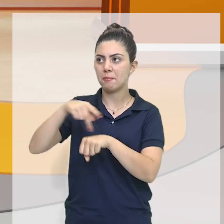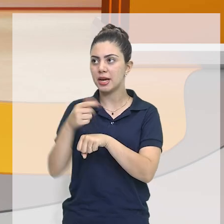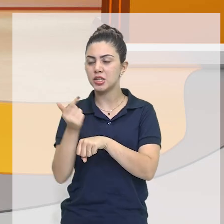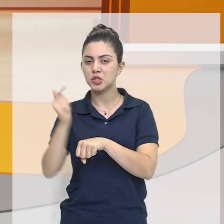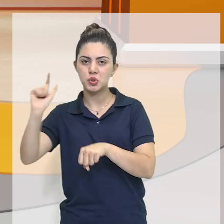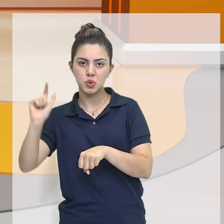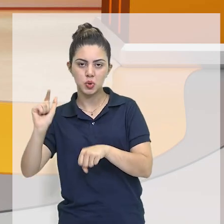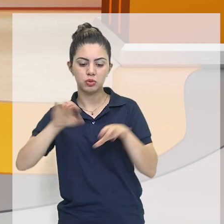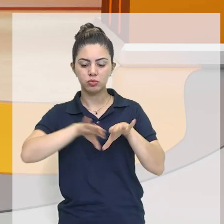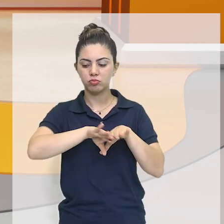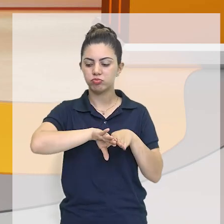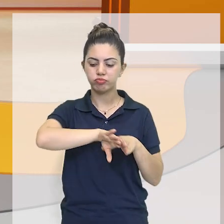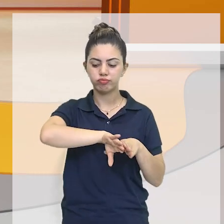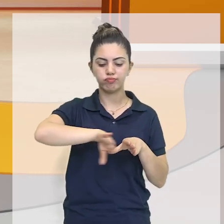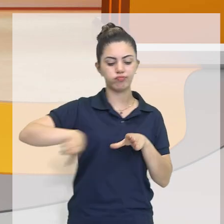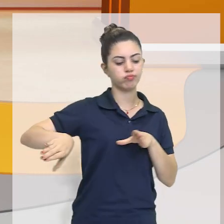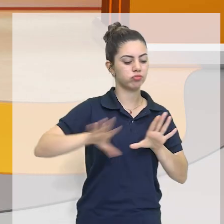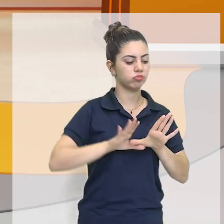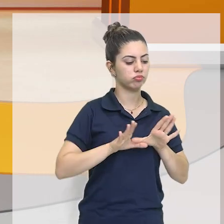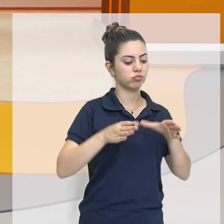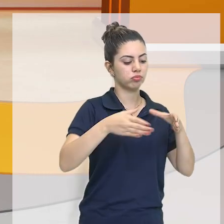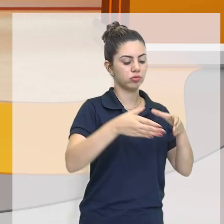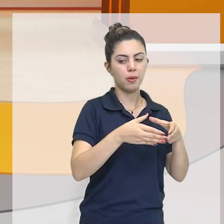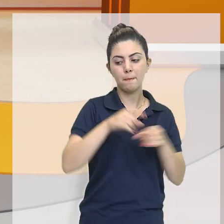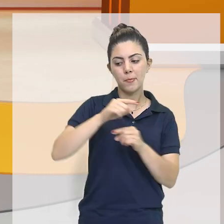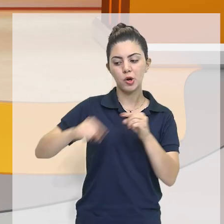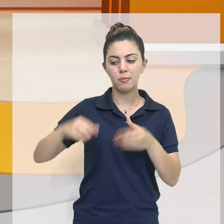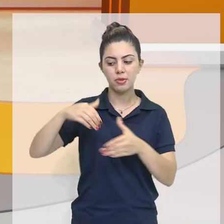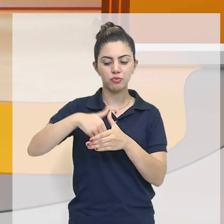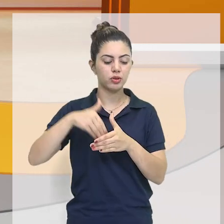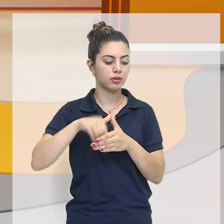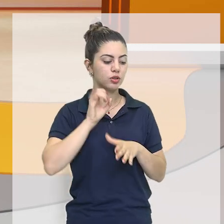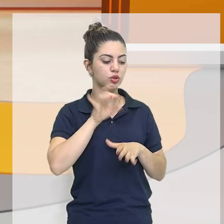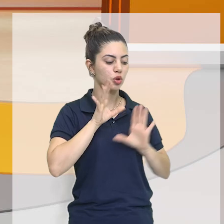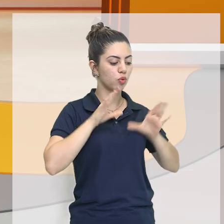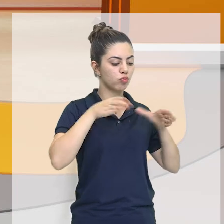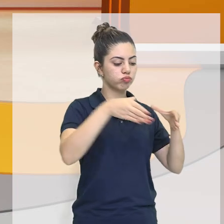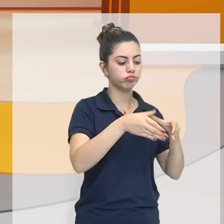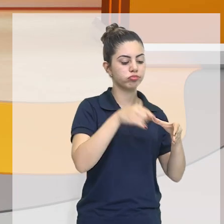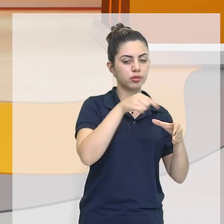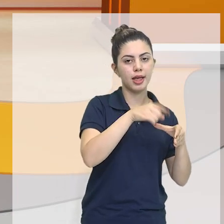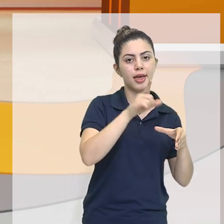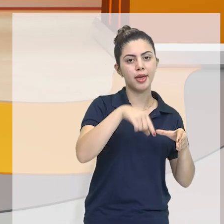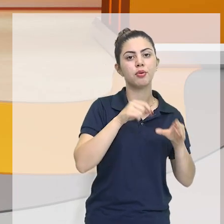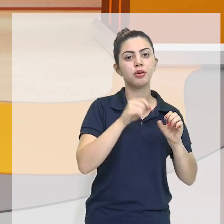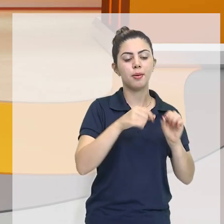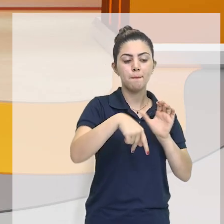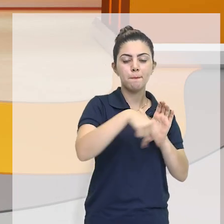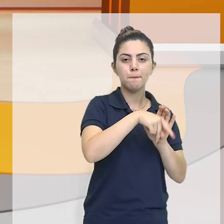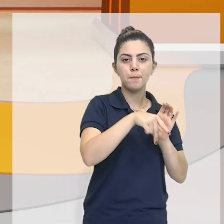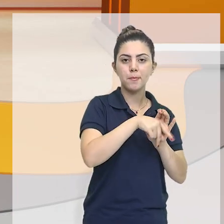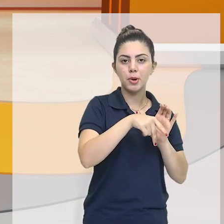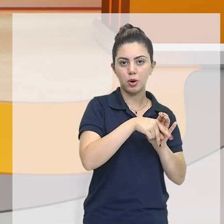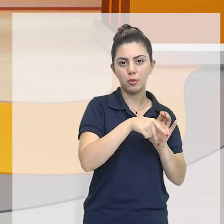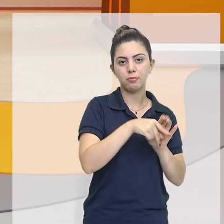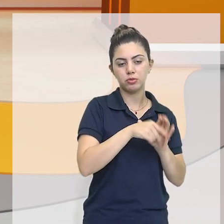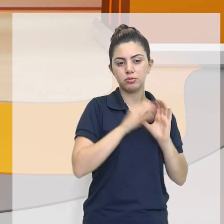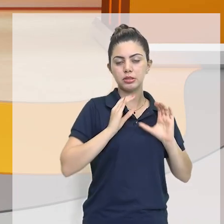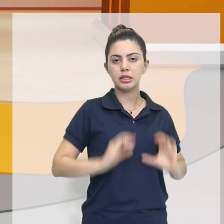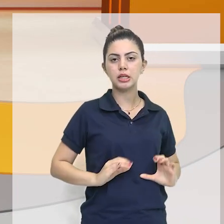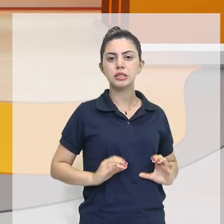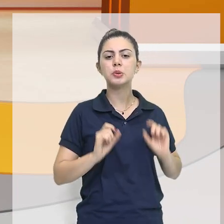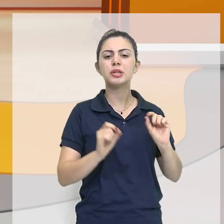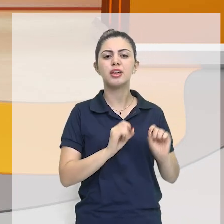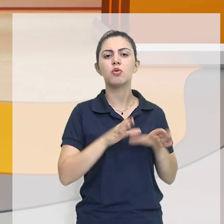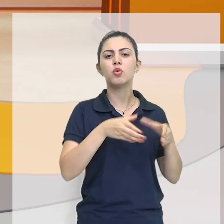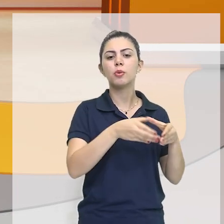e que só estava atrelada àqueles considerados como cidadãos, que eram quem? Os